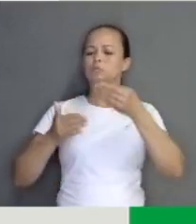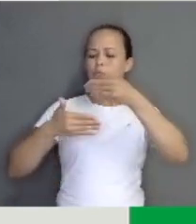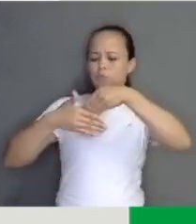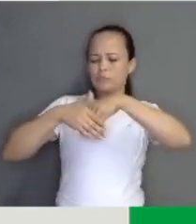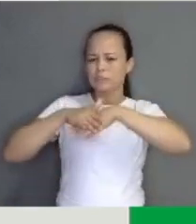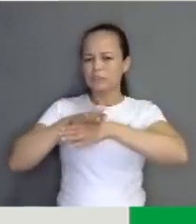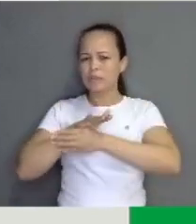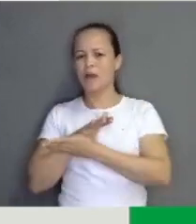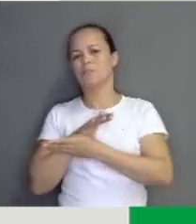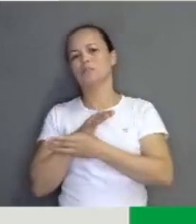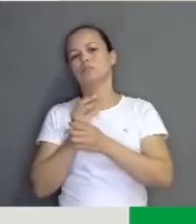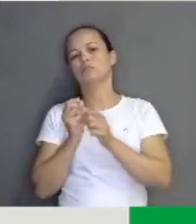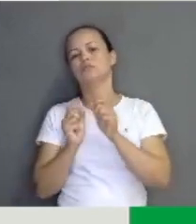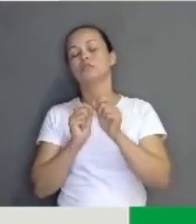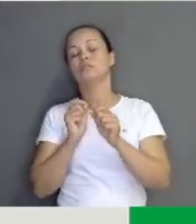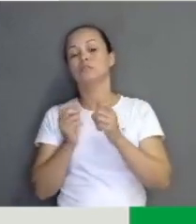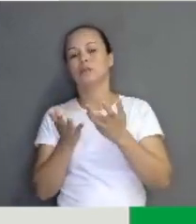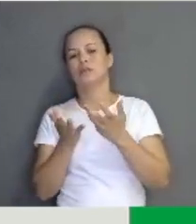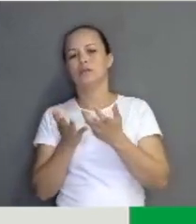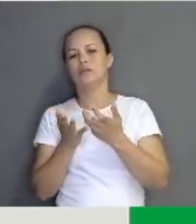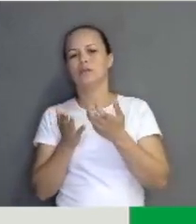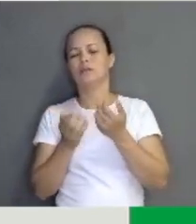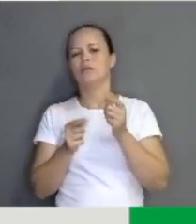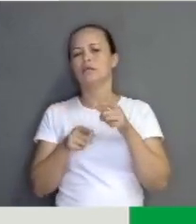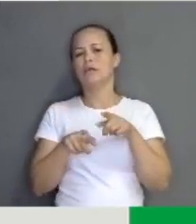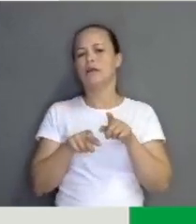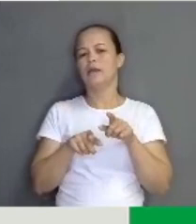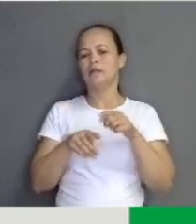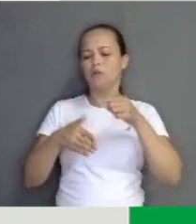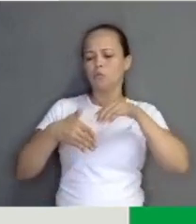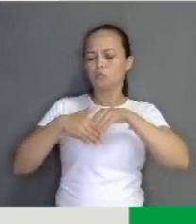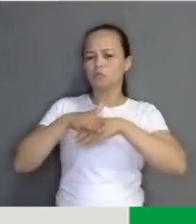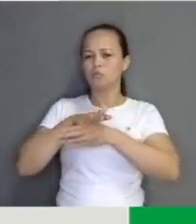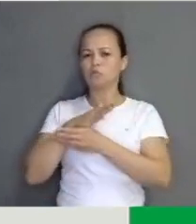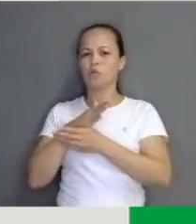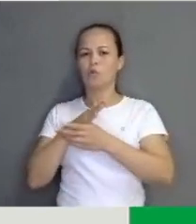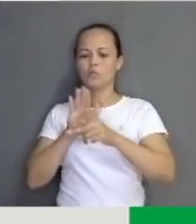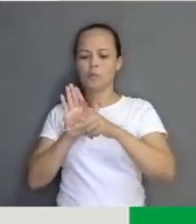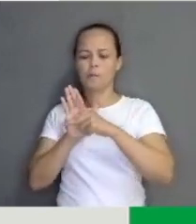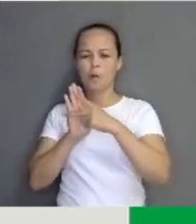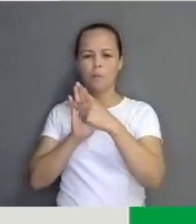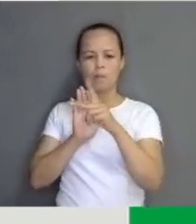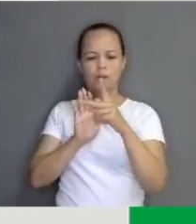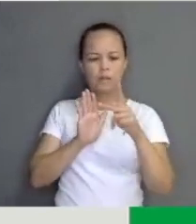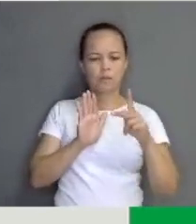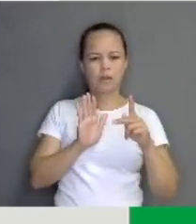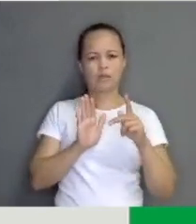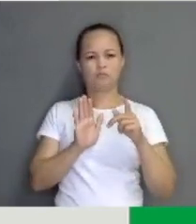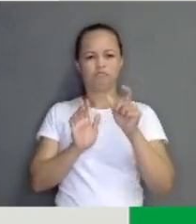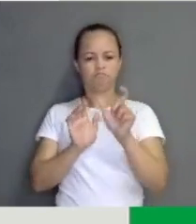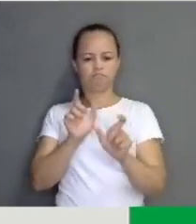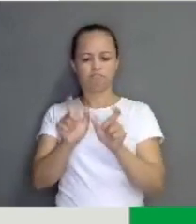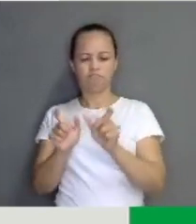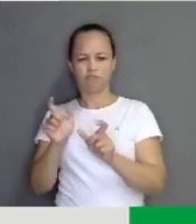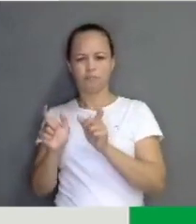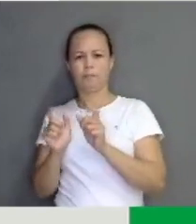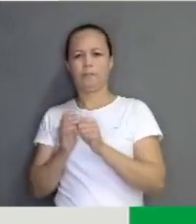social tem aquele hábito. Os costumes próprios, divisão de